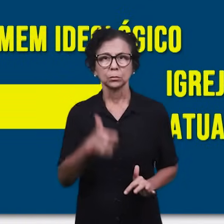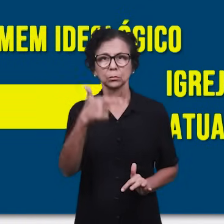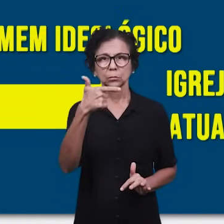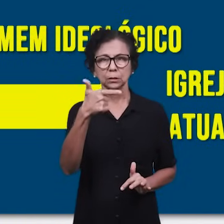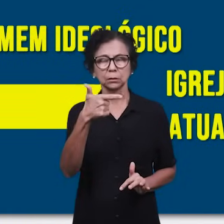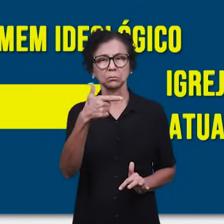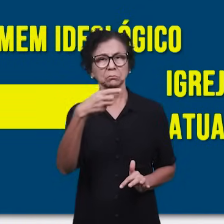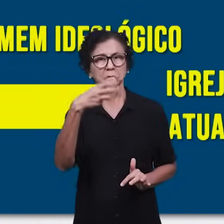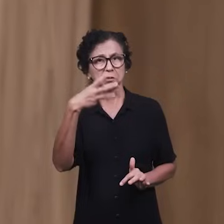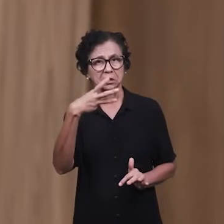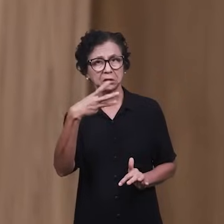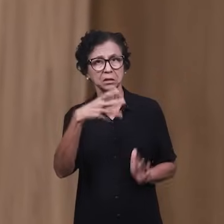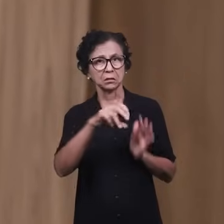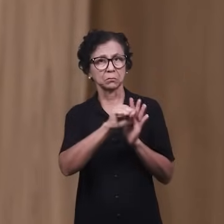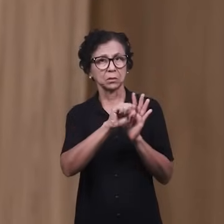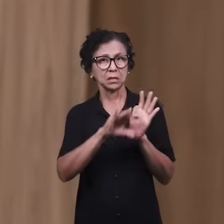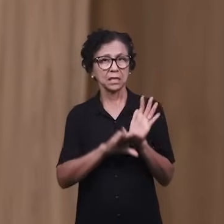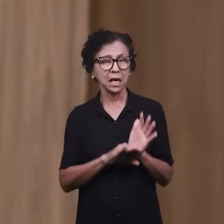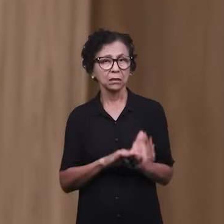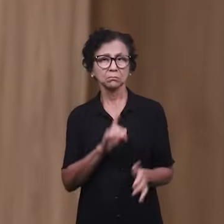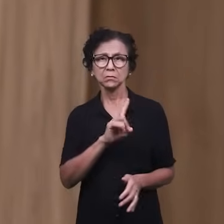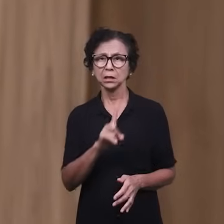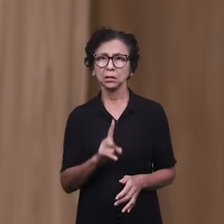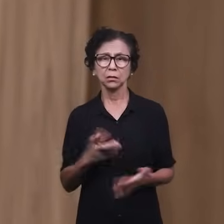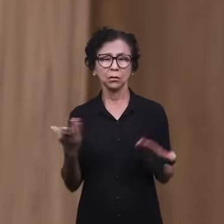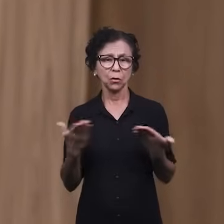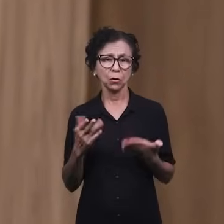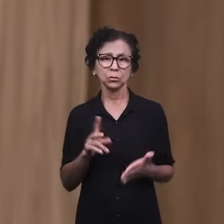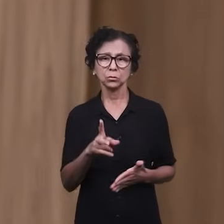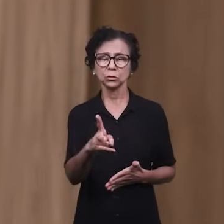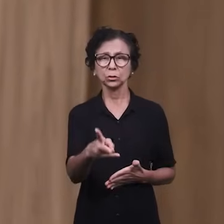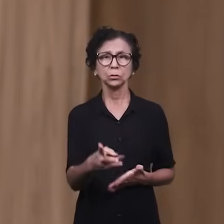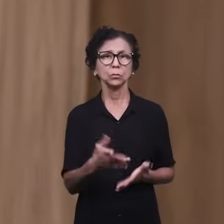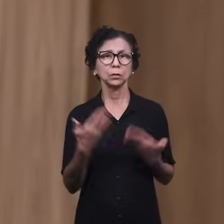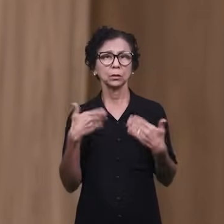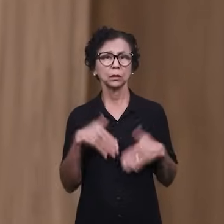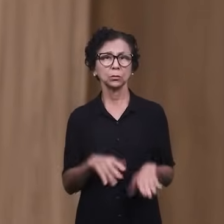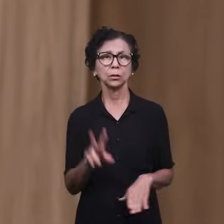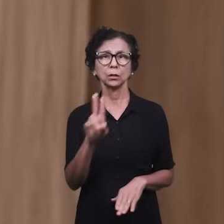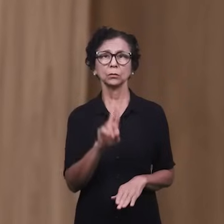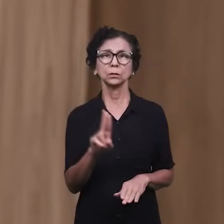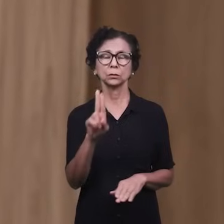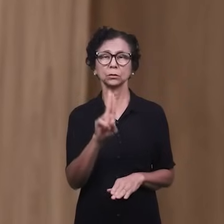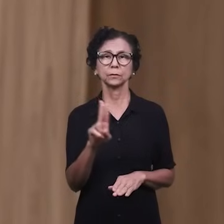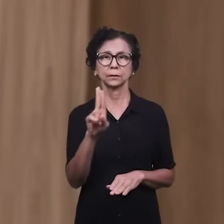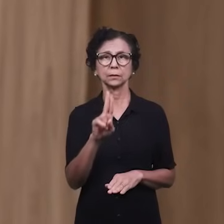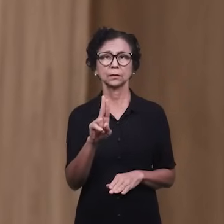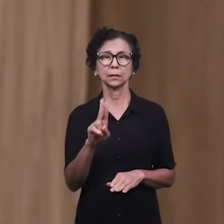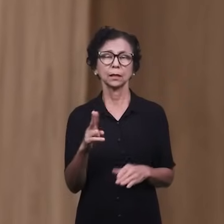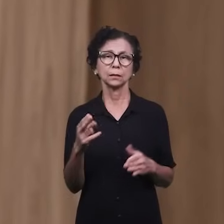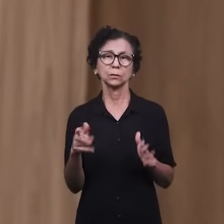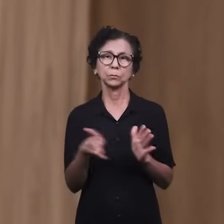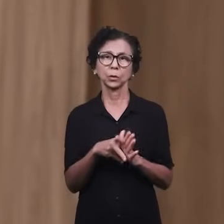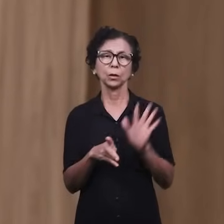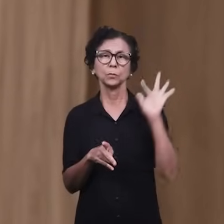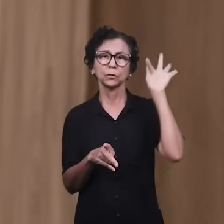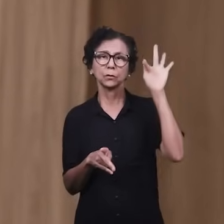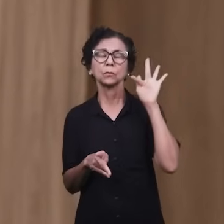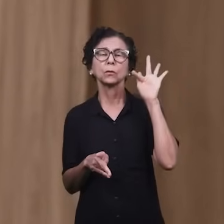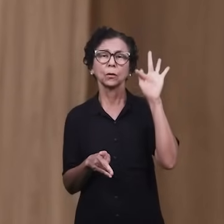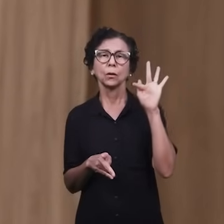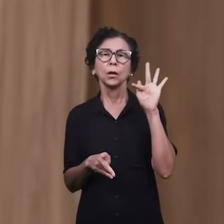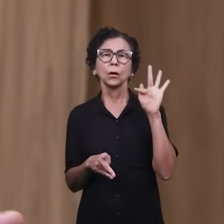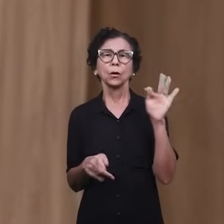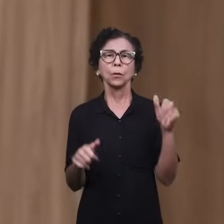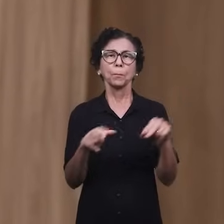no segundo século, no terceiro século, porque a teologia natural até hoje é usada nas universidades de teologia, né, como fonte